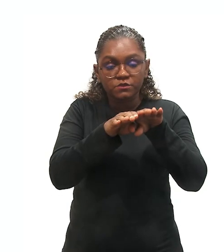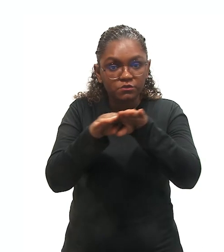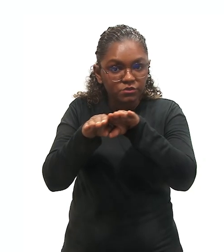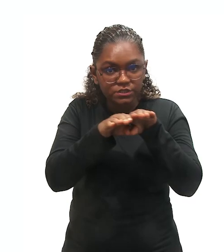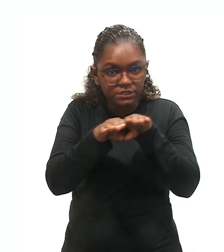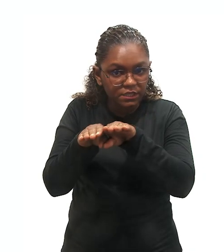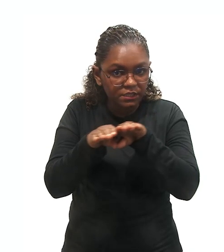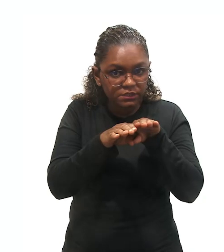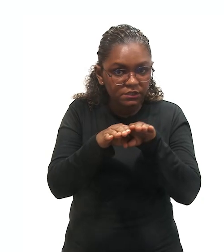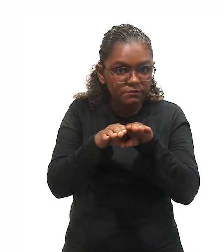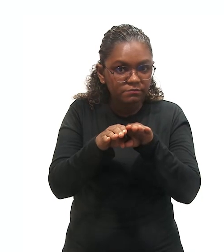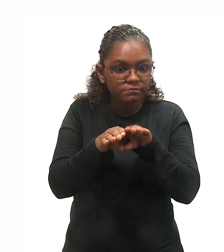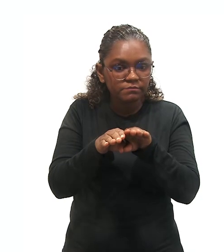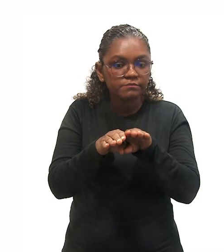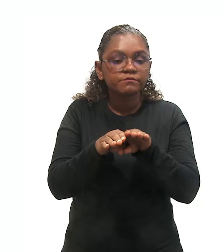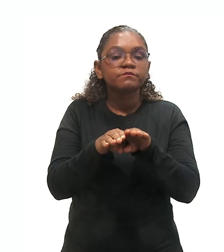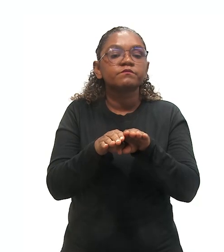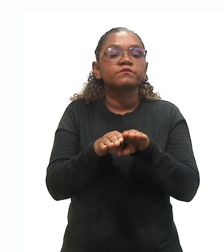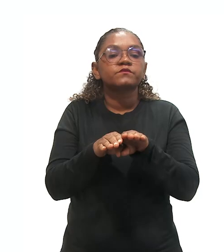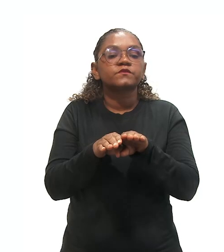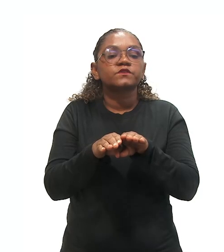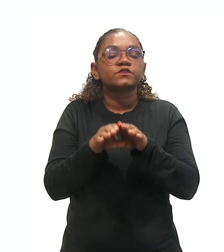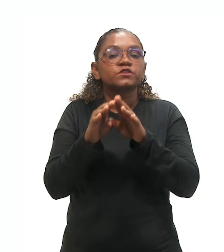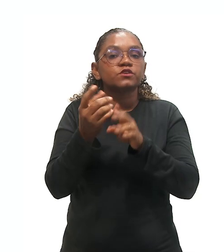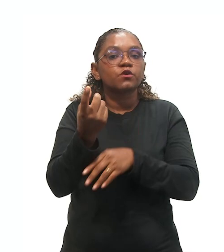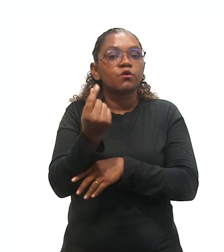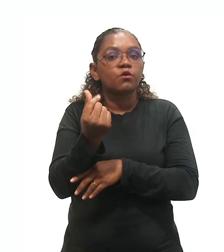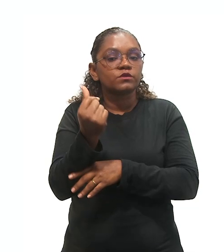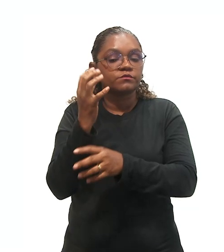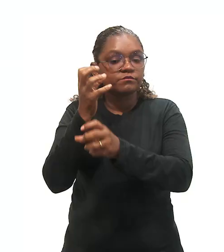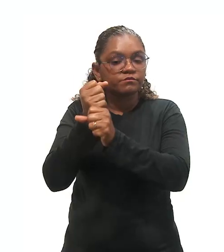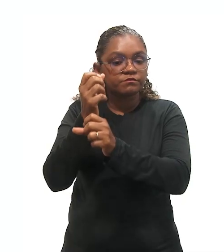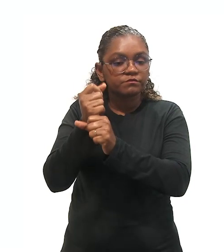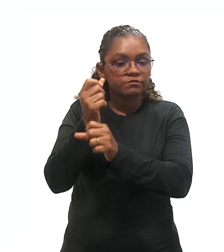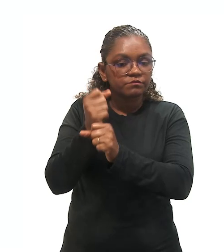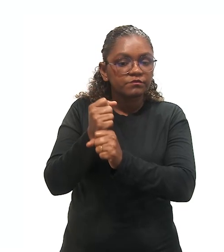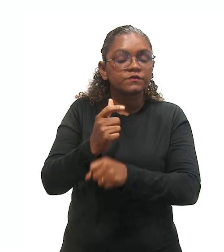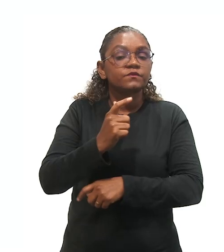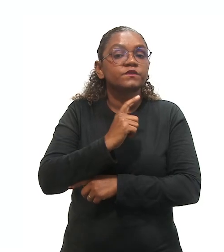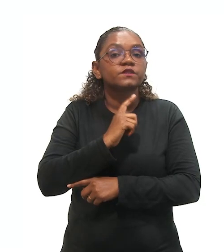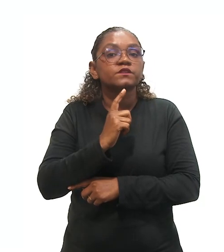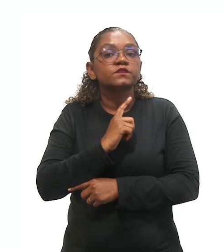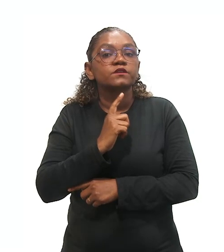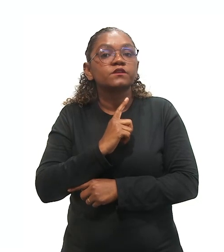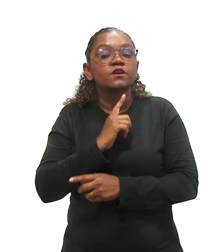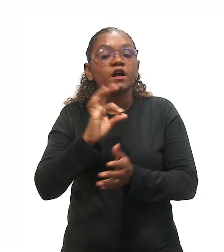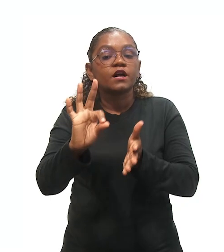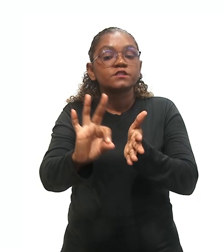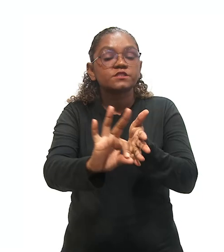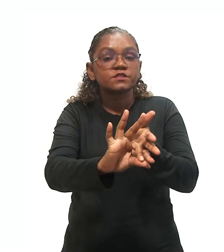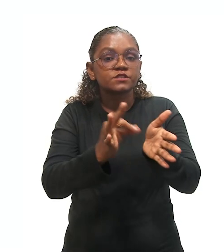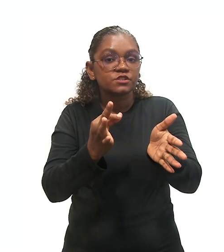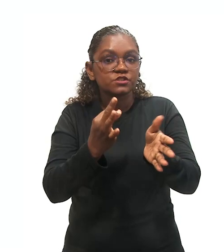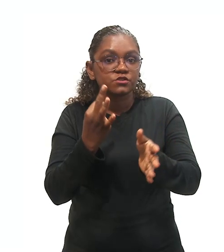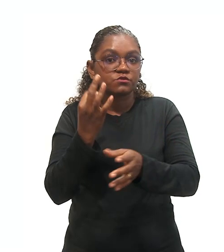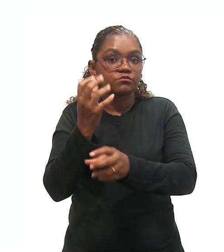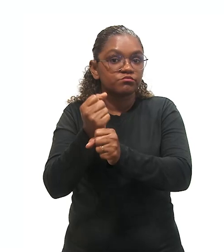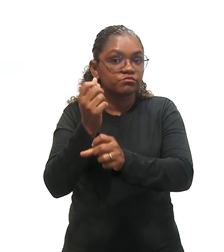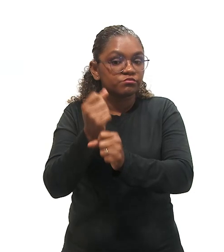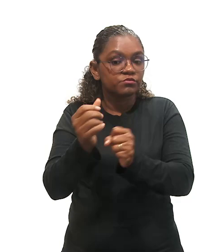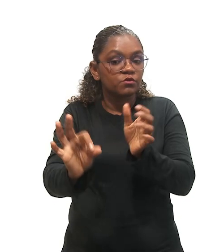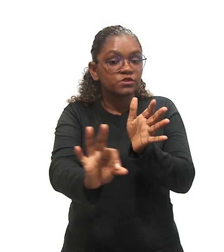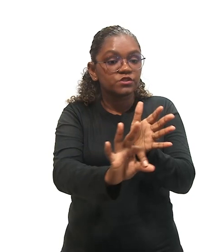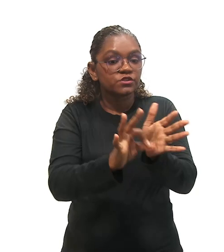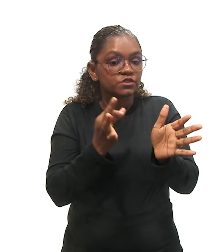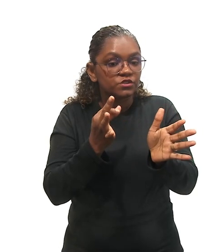padronizada de contas contábeis que permitem o registro contábil